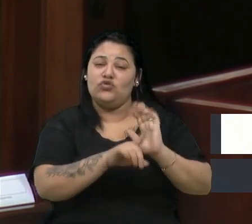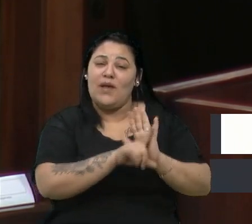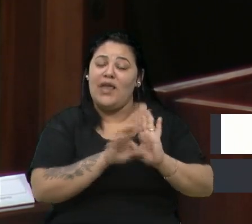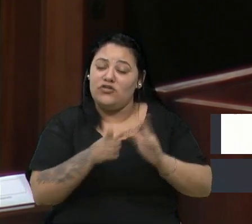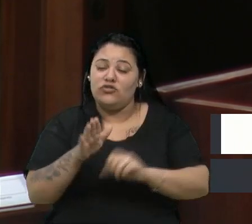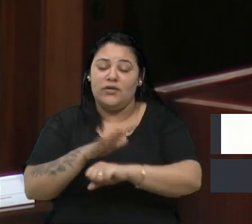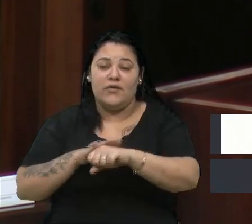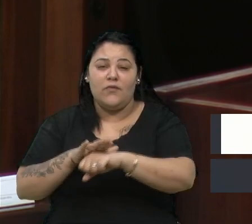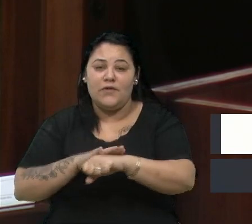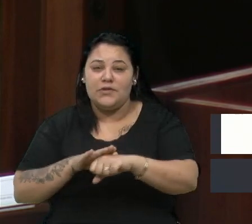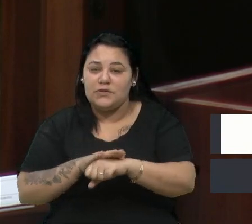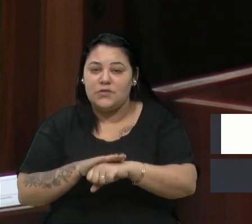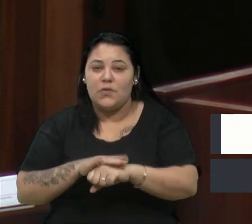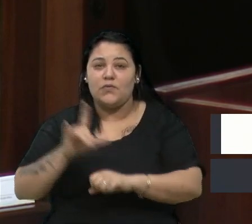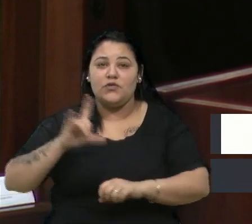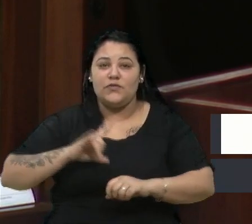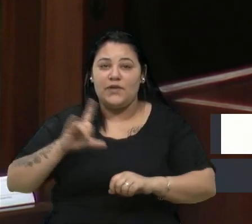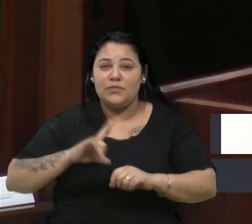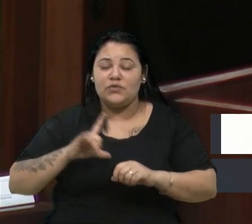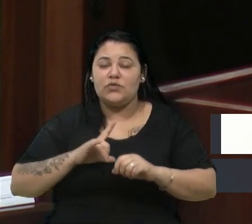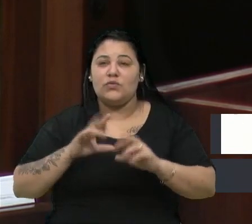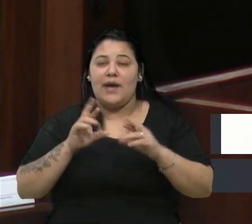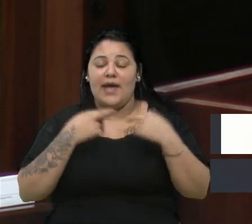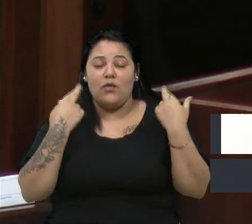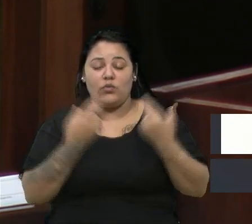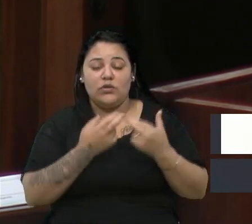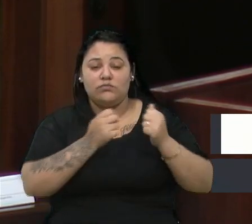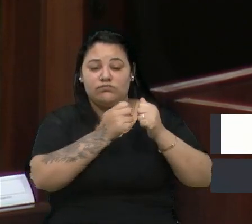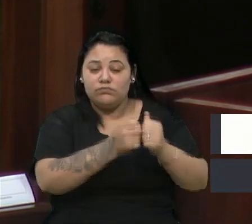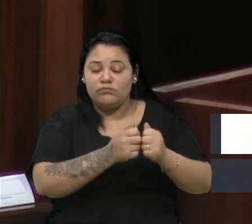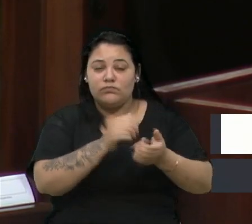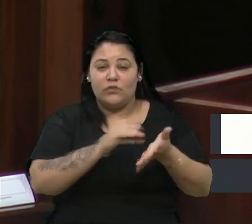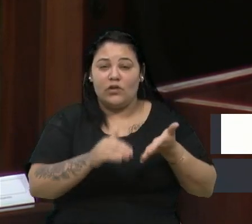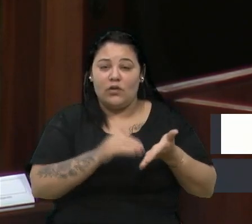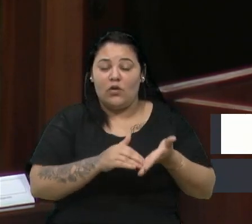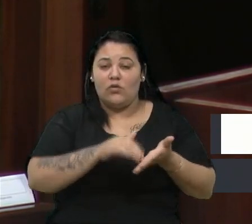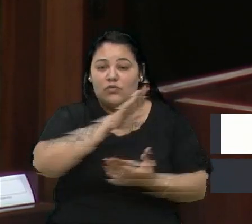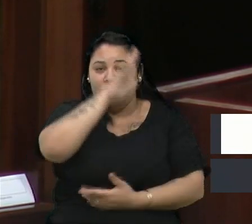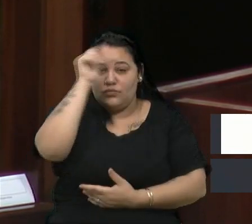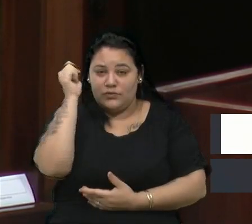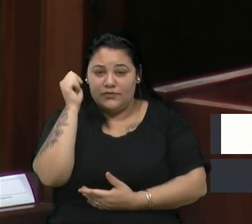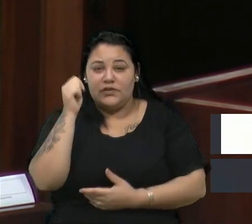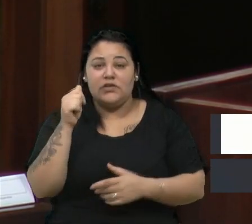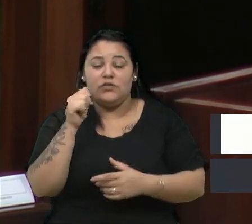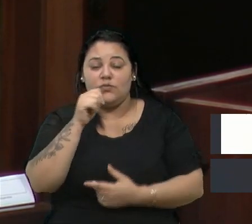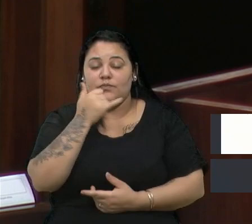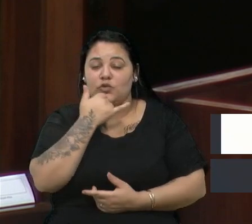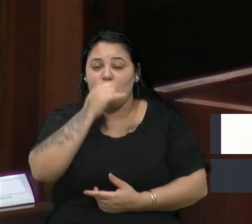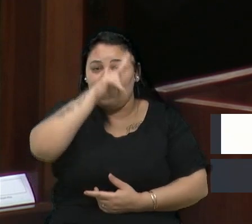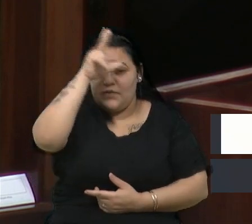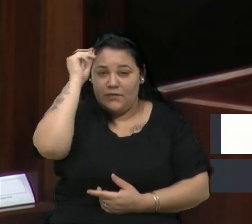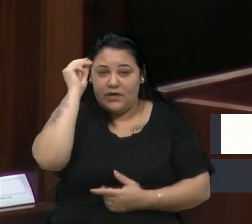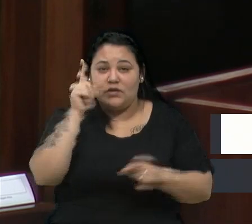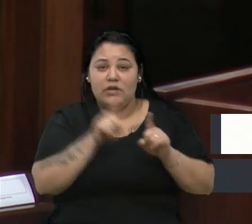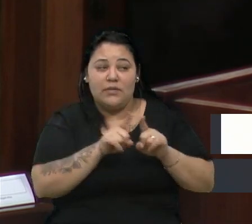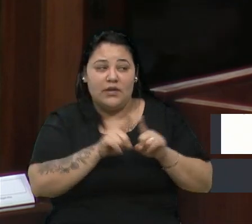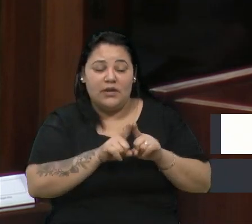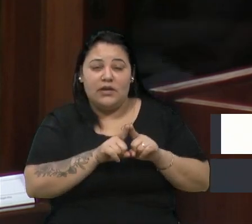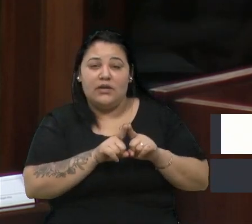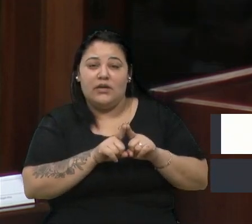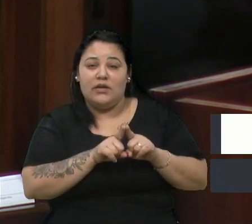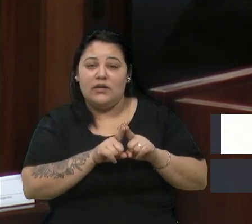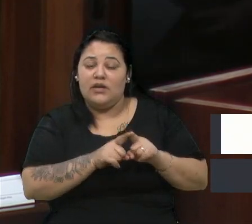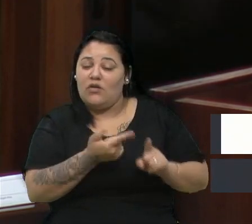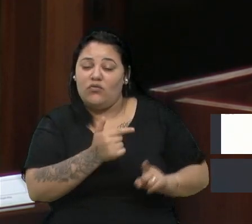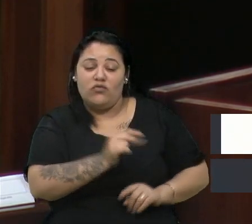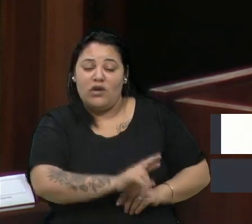vezes, tivemos uma reunião no gabinete do prefeito, e depois disso eu não havia recebido nenhuma resposta por parte da Secretaria da Receita.